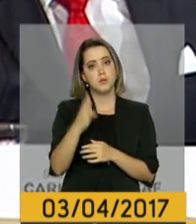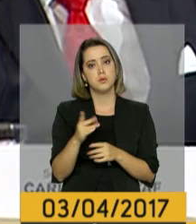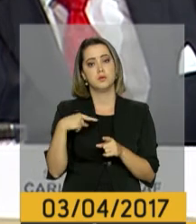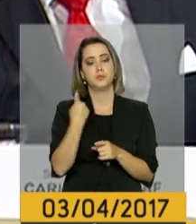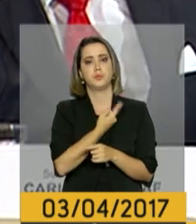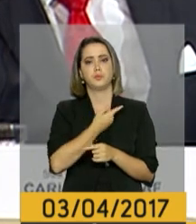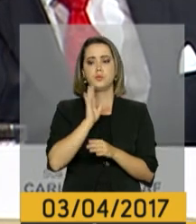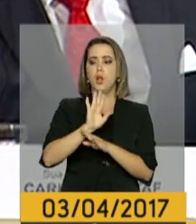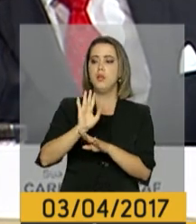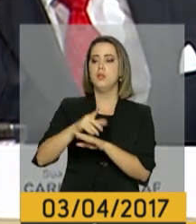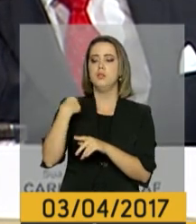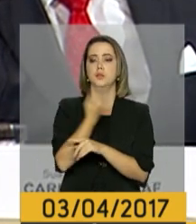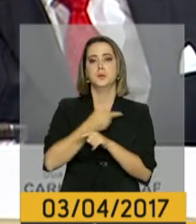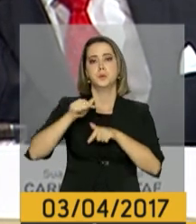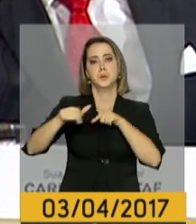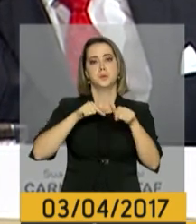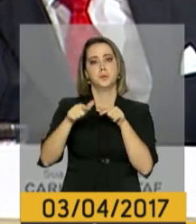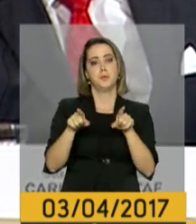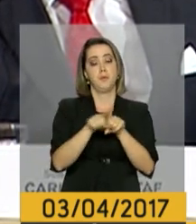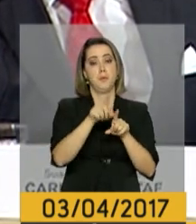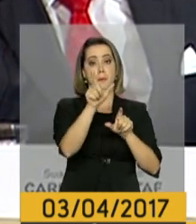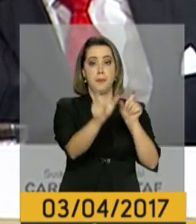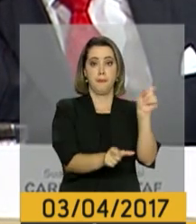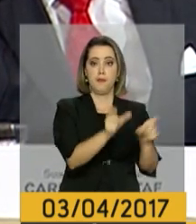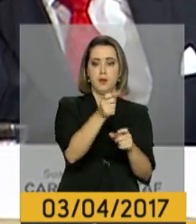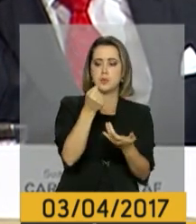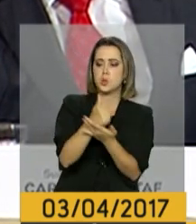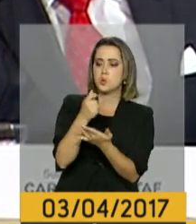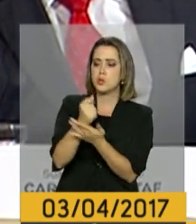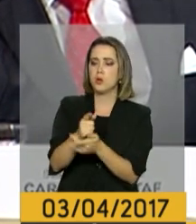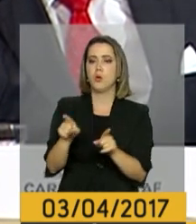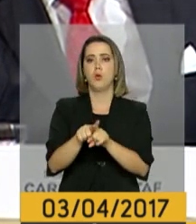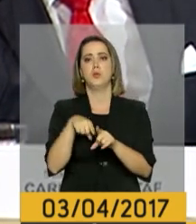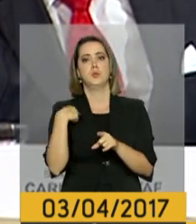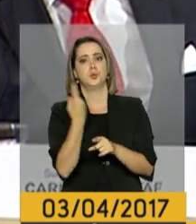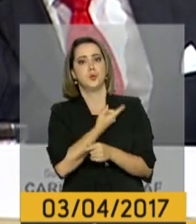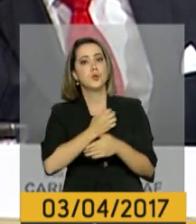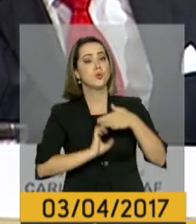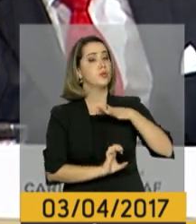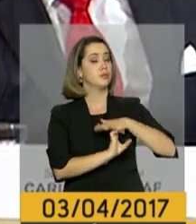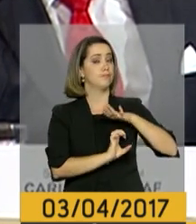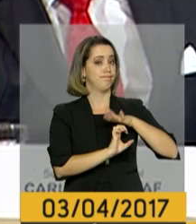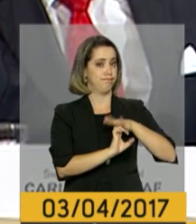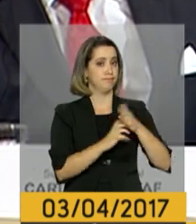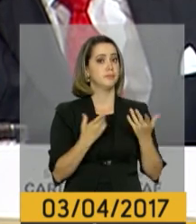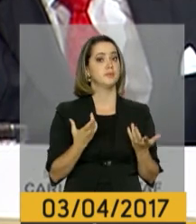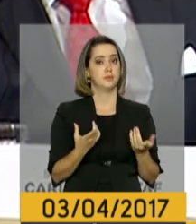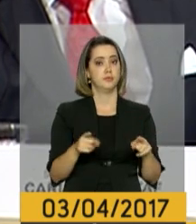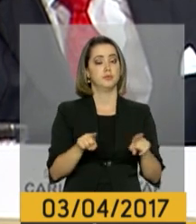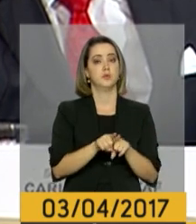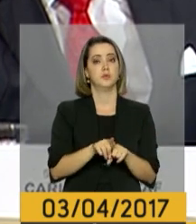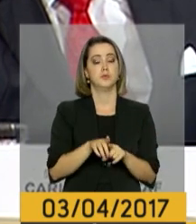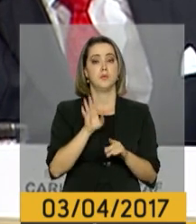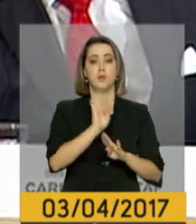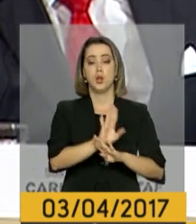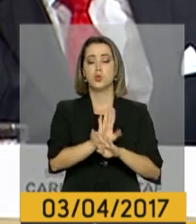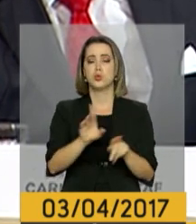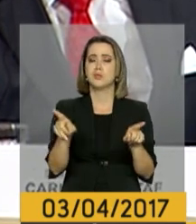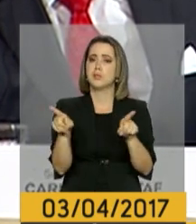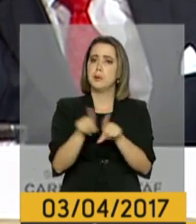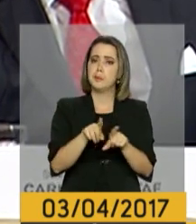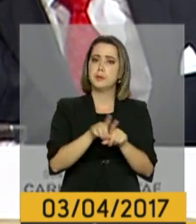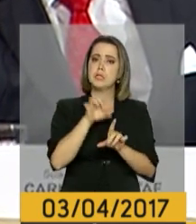nossos trabalhadores, de nossos consumidores, de nossos empreendedores. E em benefício também,